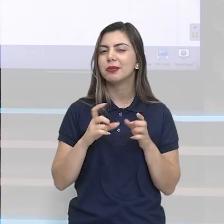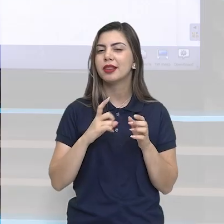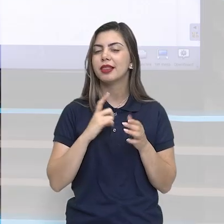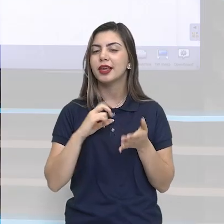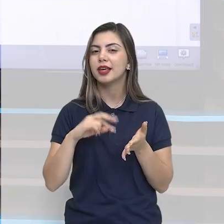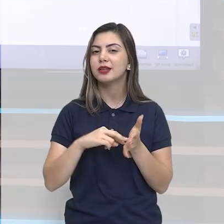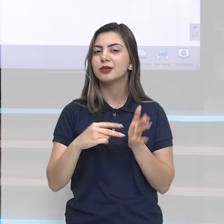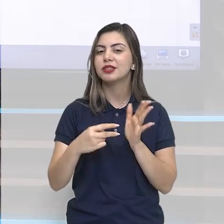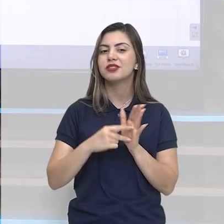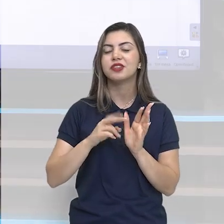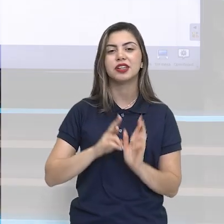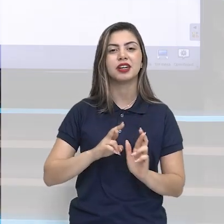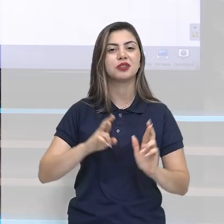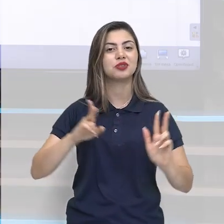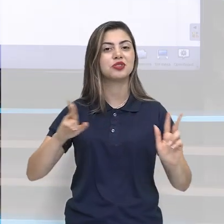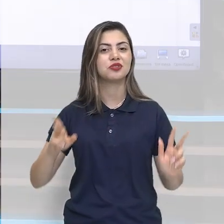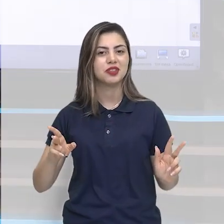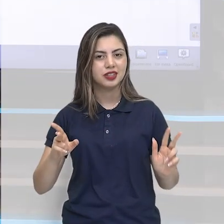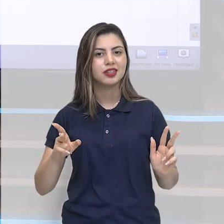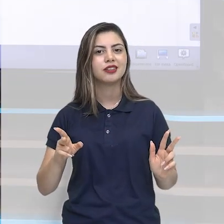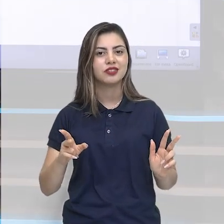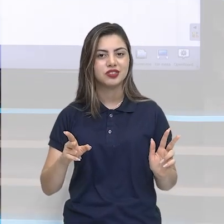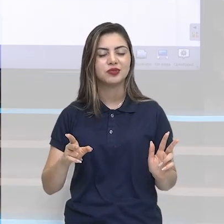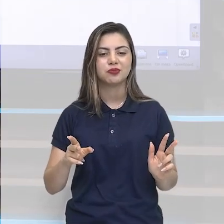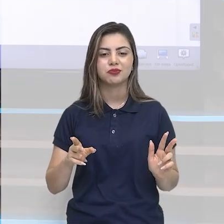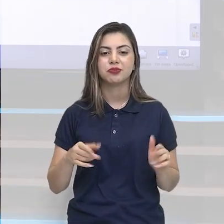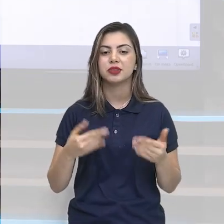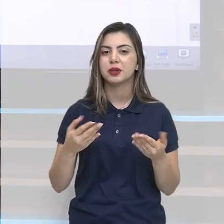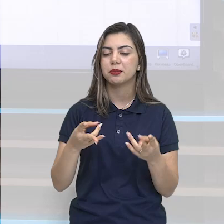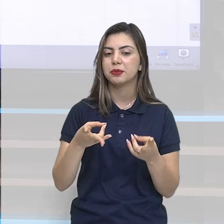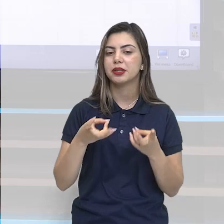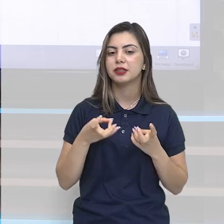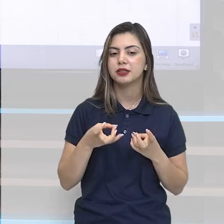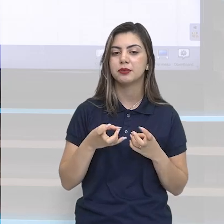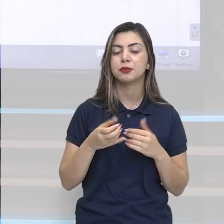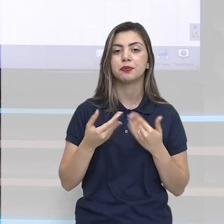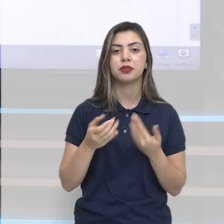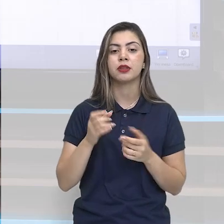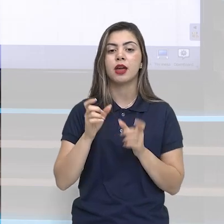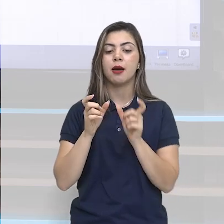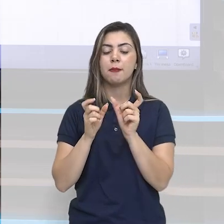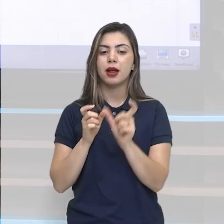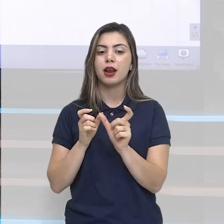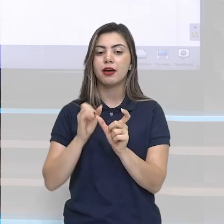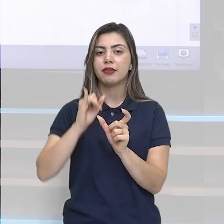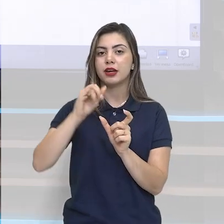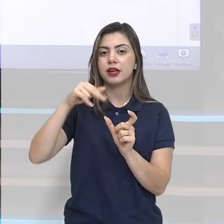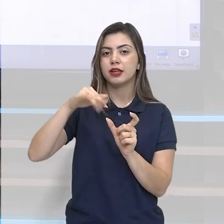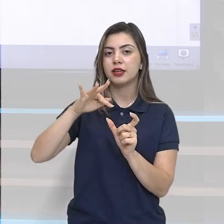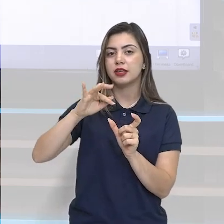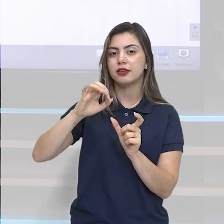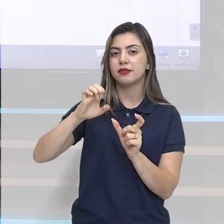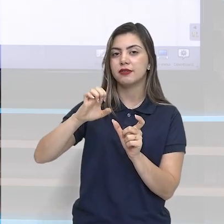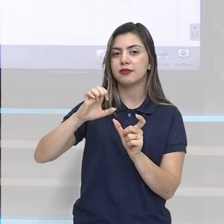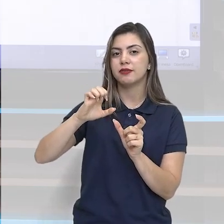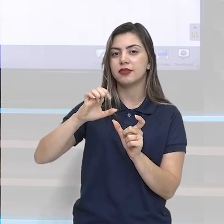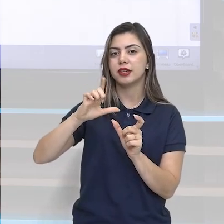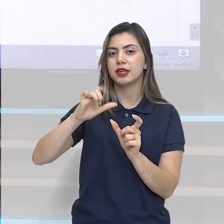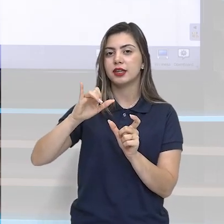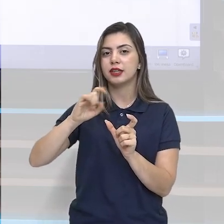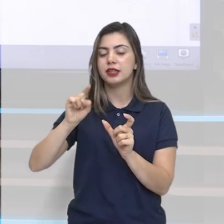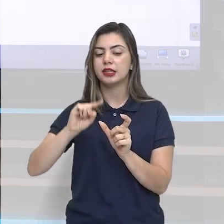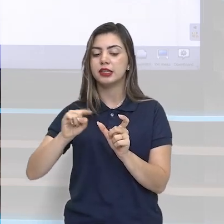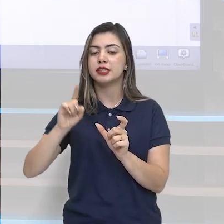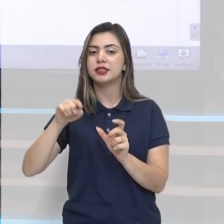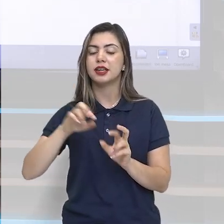foi modificado, foi alterado. Observe, infeliz é diferente, é o inverso, é